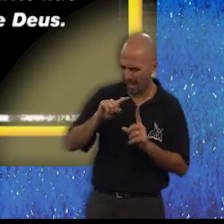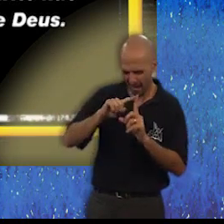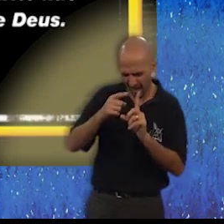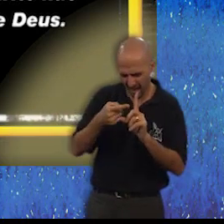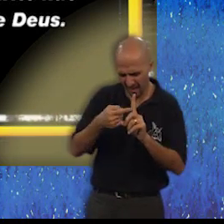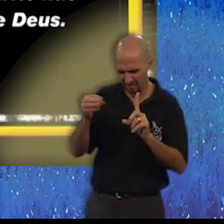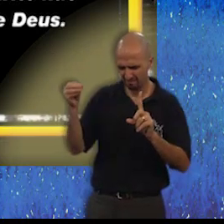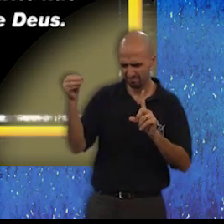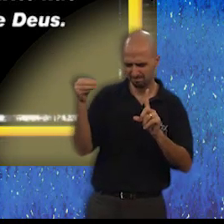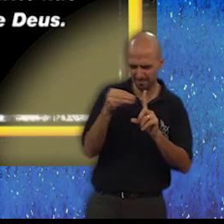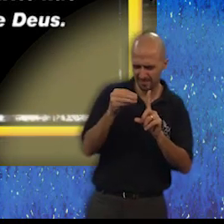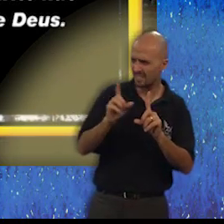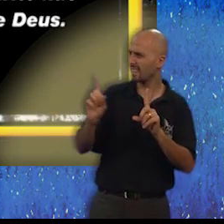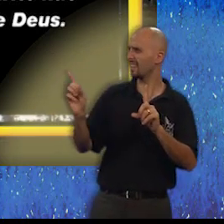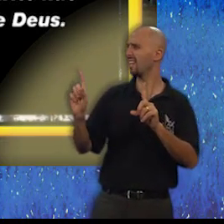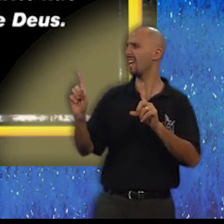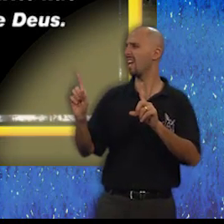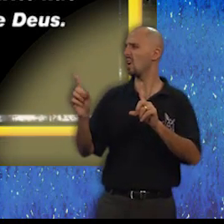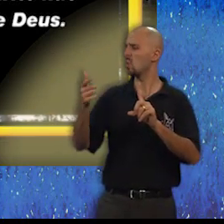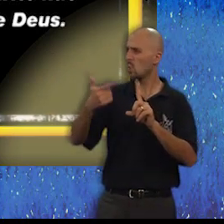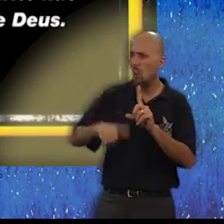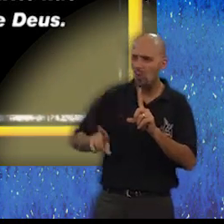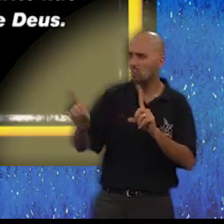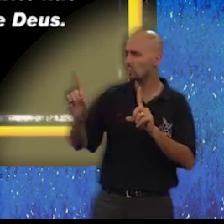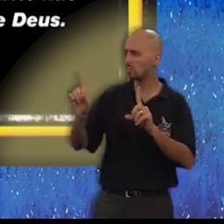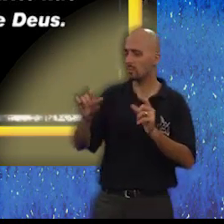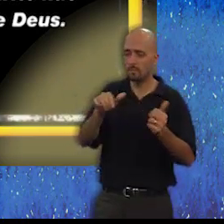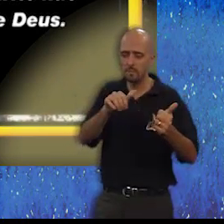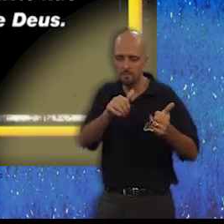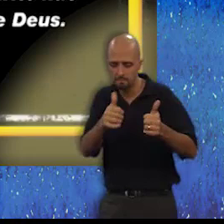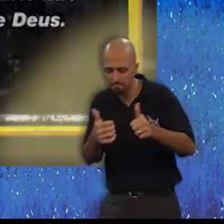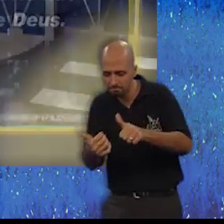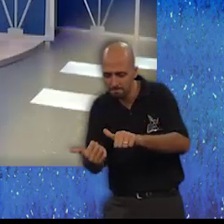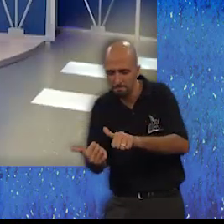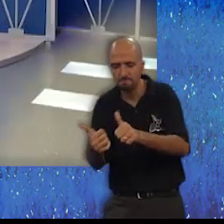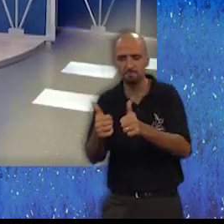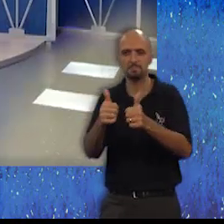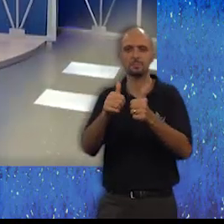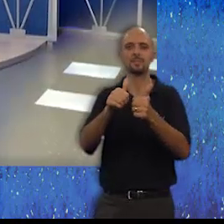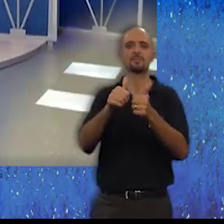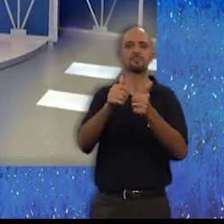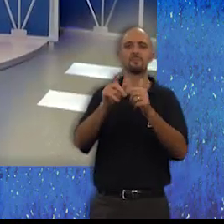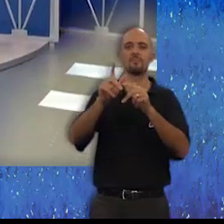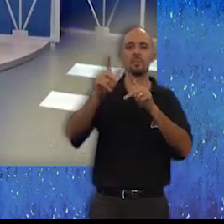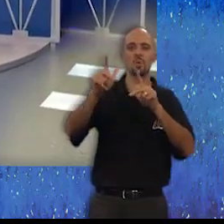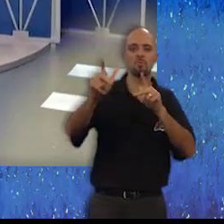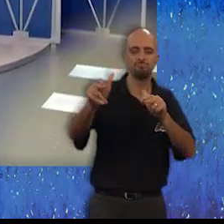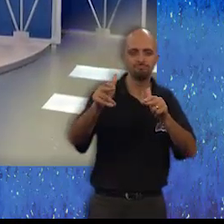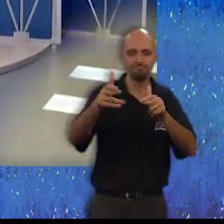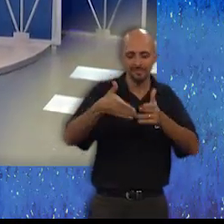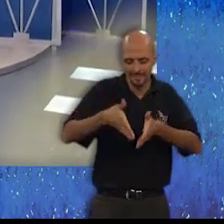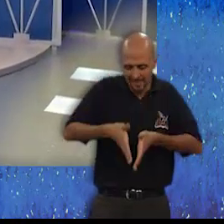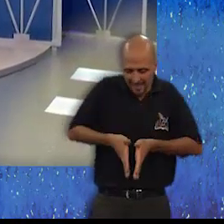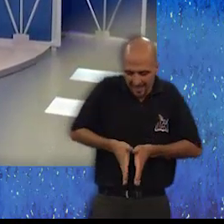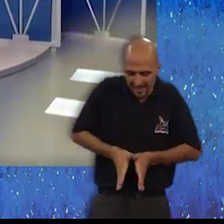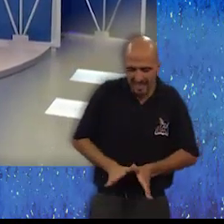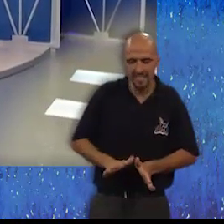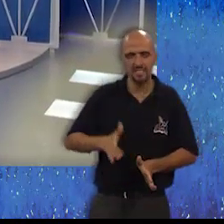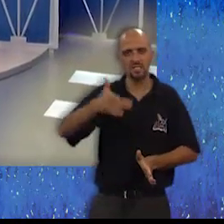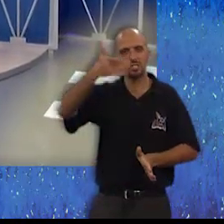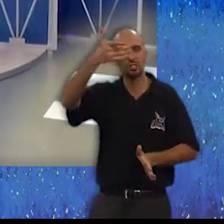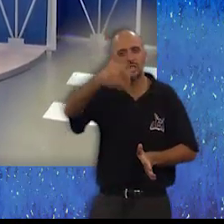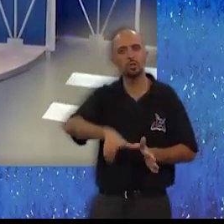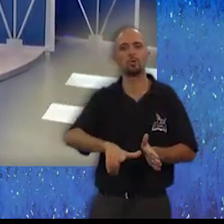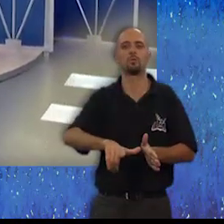água e do Espírito não pode entrar no reino de Deus. Então Jesus disse, Nicodemos, a